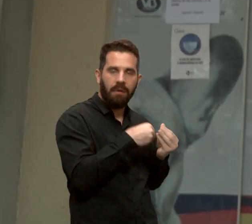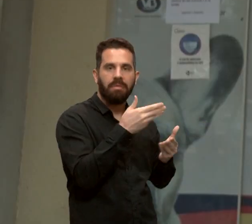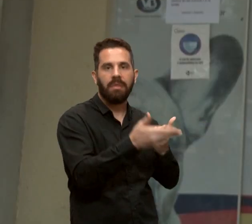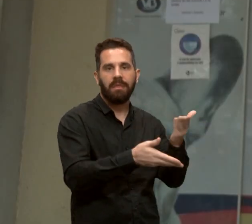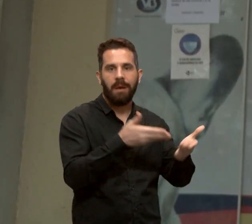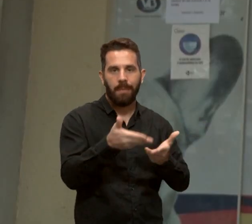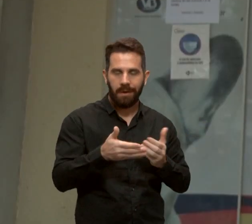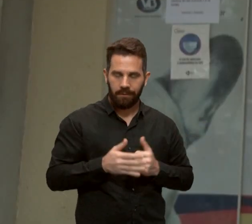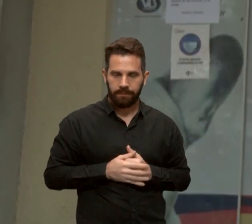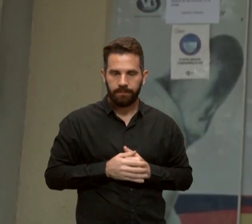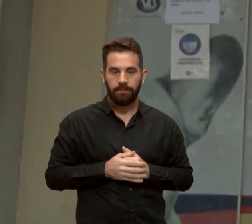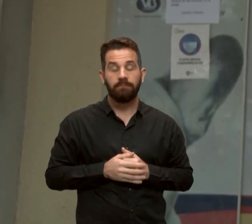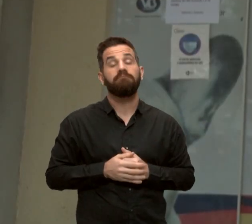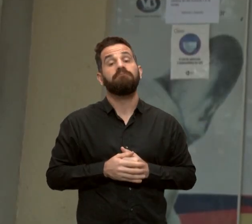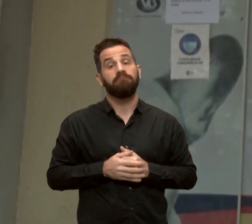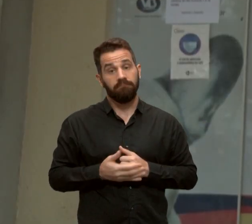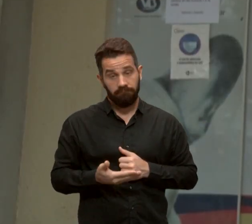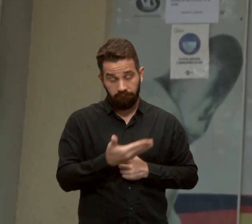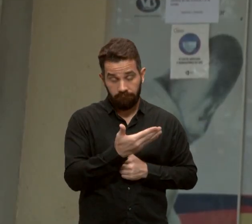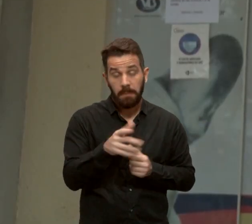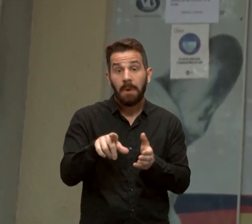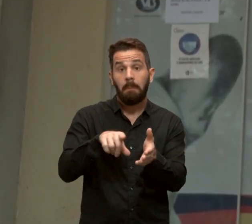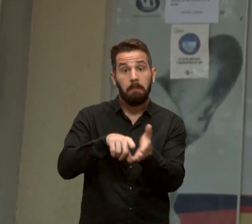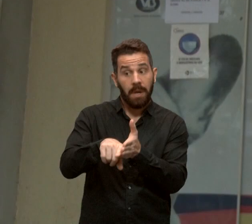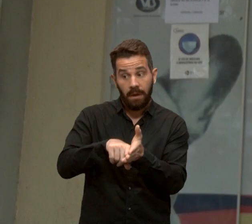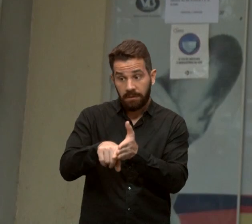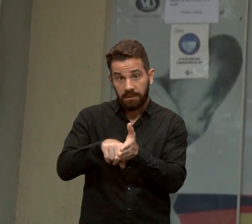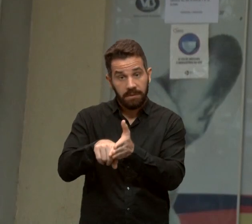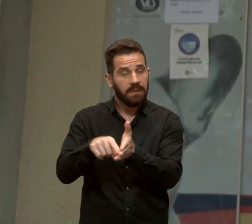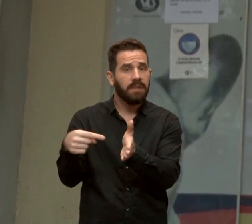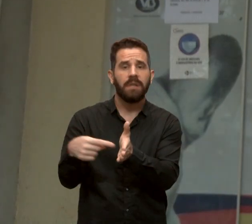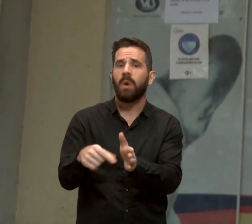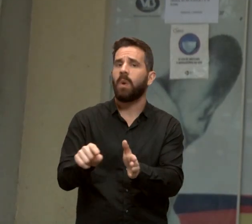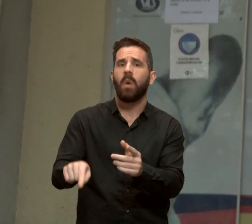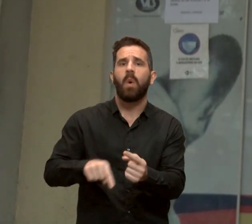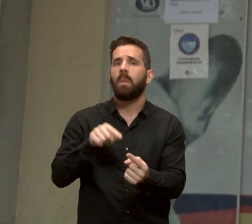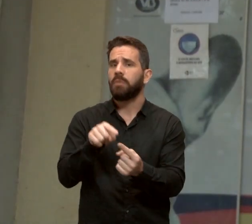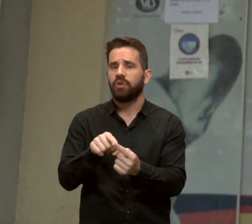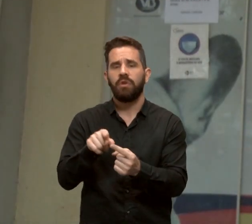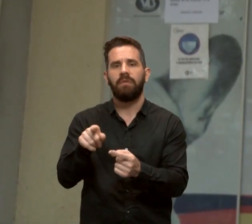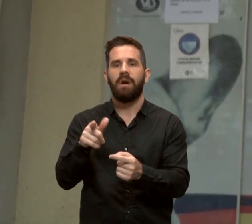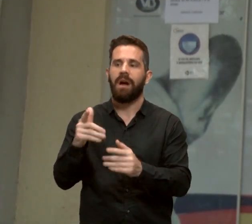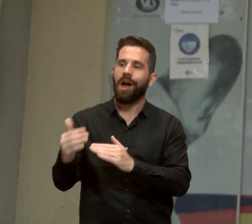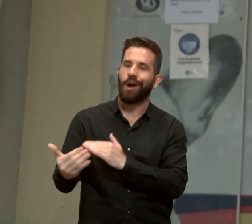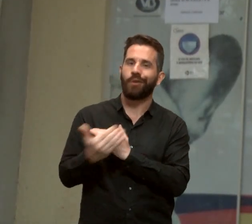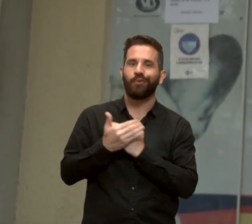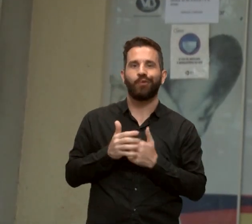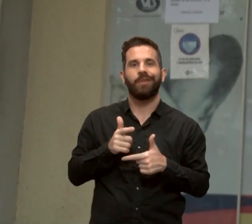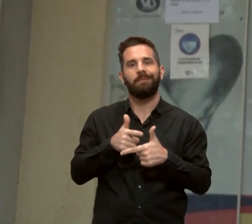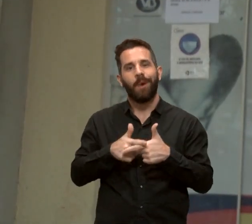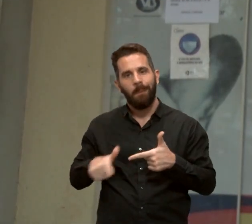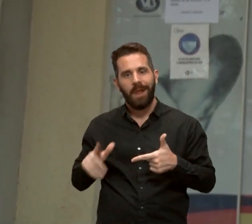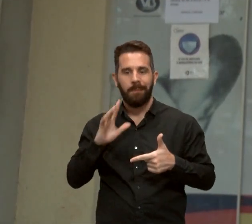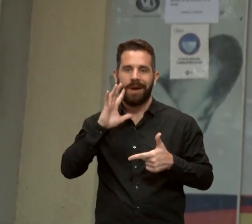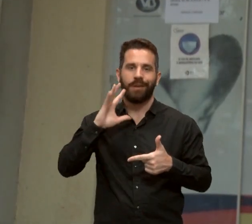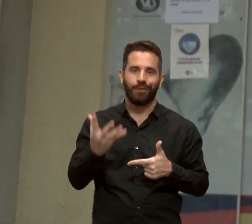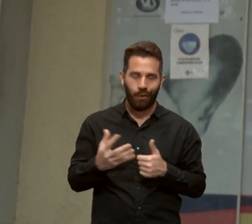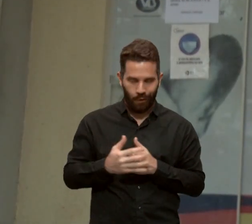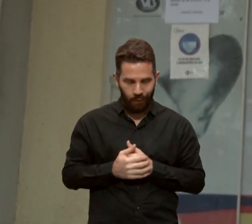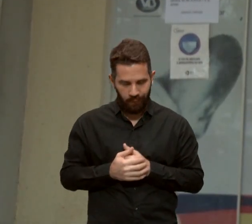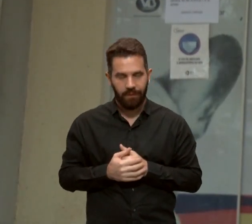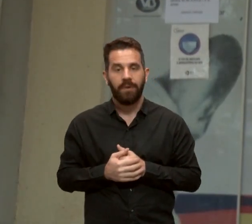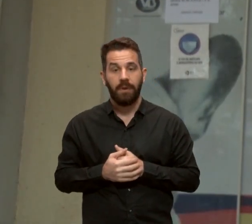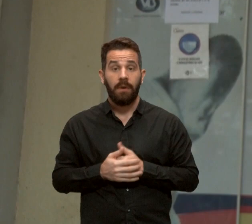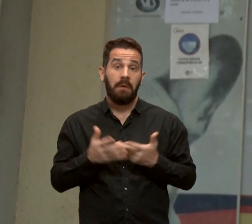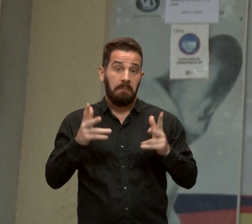está aqui para poder dar respostas para problemas que a gente não tem ou para aprimorar respostas que a gente já teve, certo? E é isso que a gente